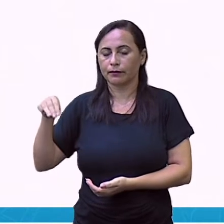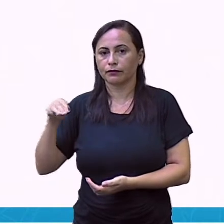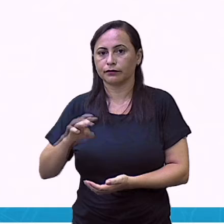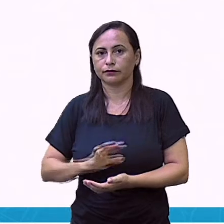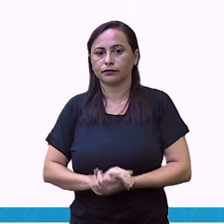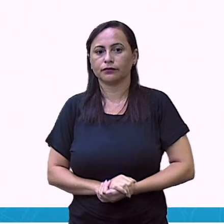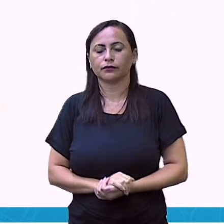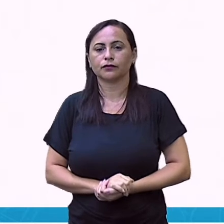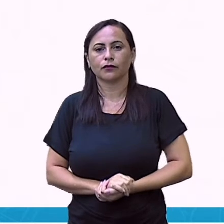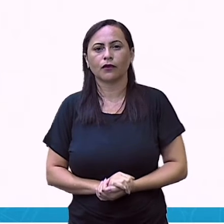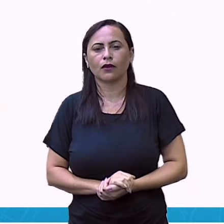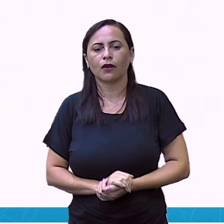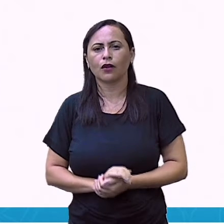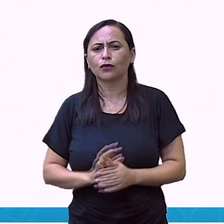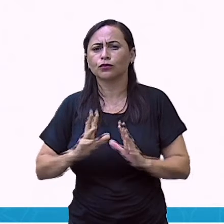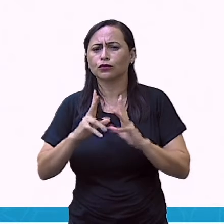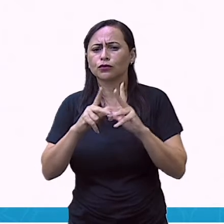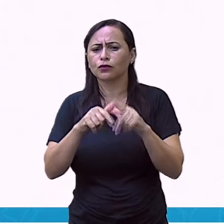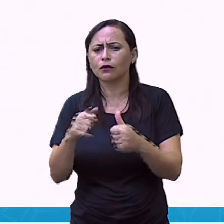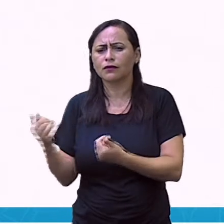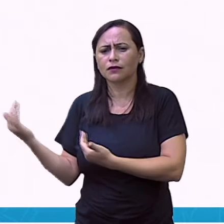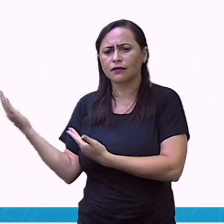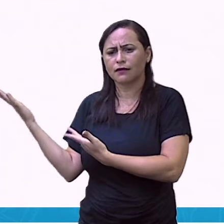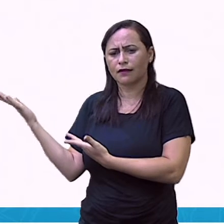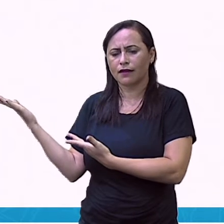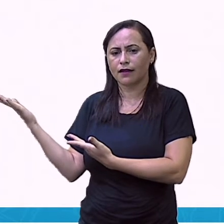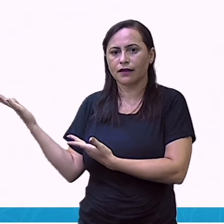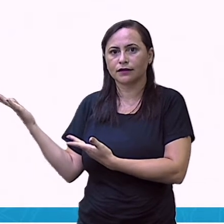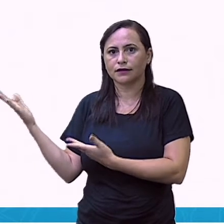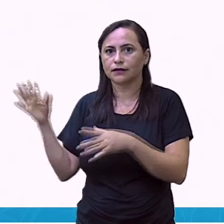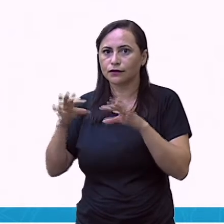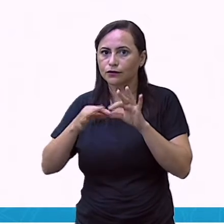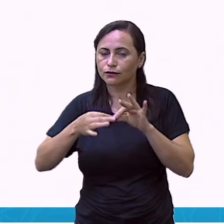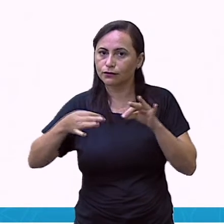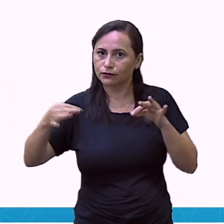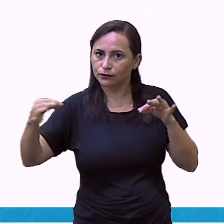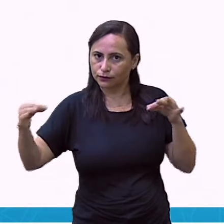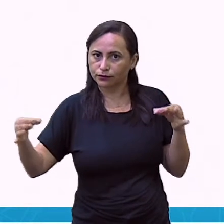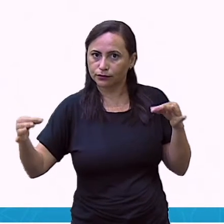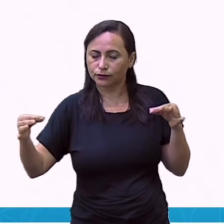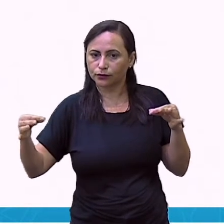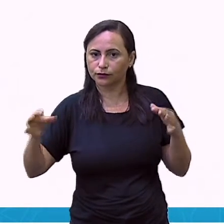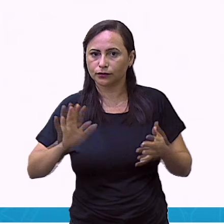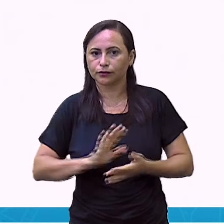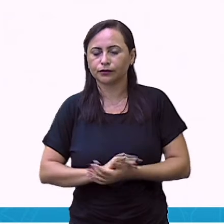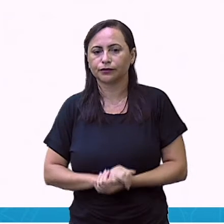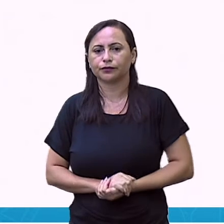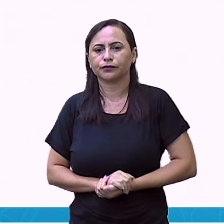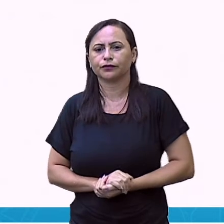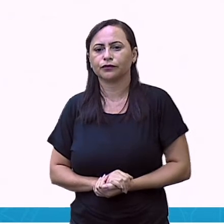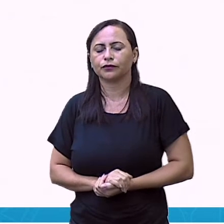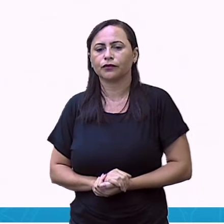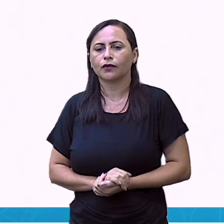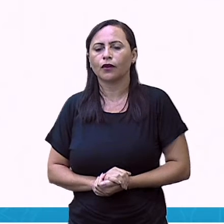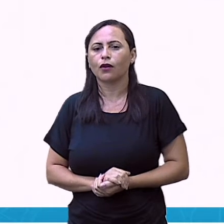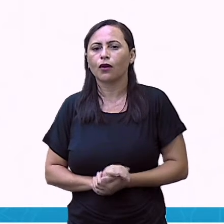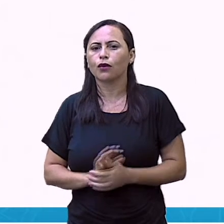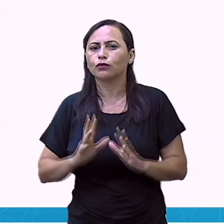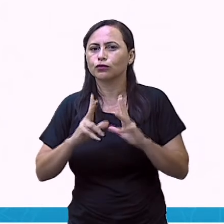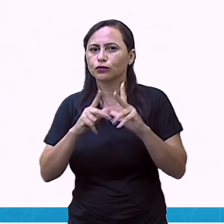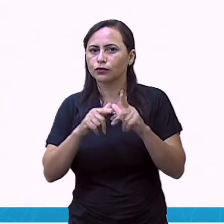as unidades de medidas do comprimento que nós estamos trabalhando. Então, eu utilizo